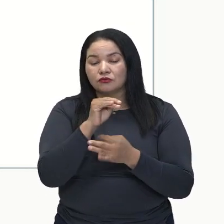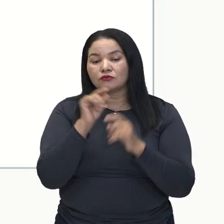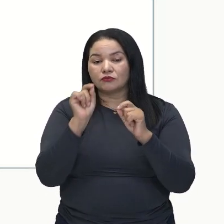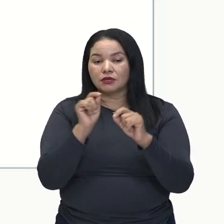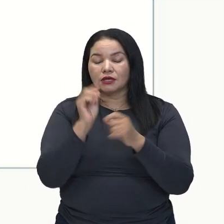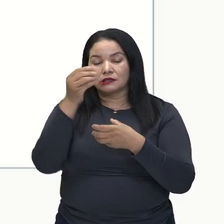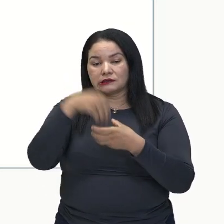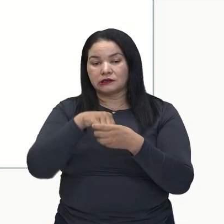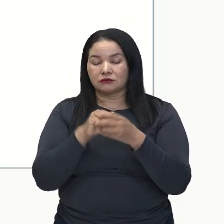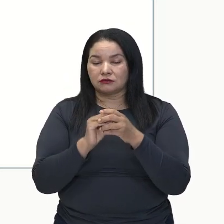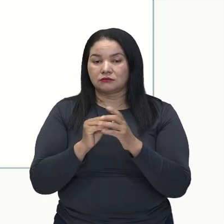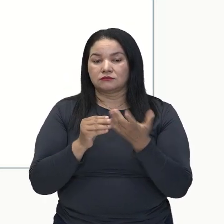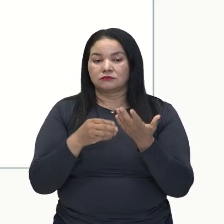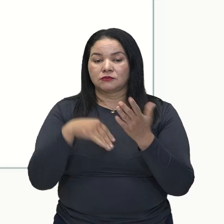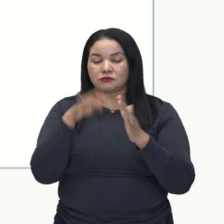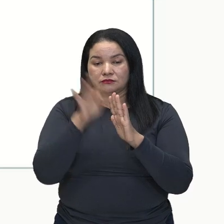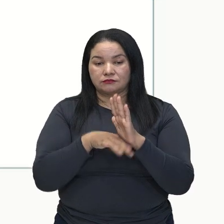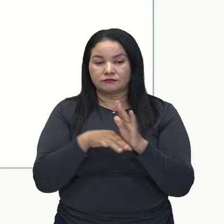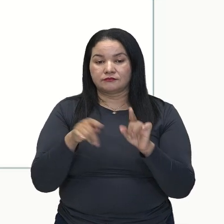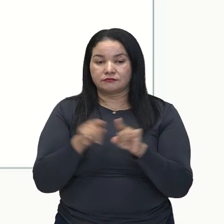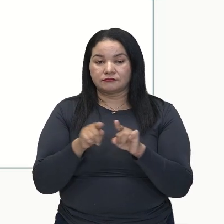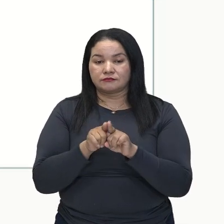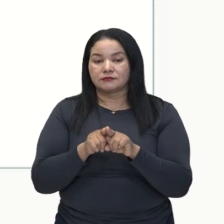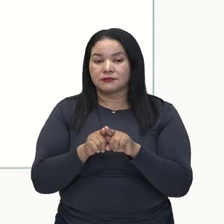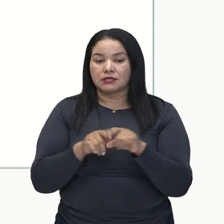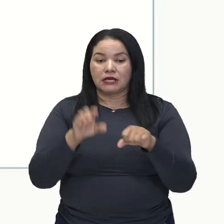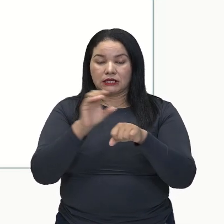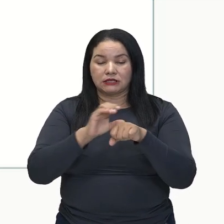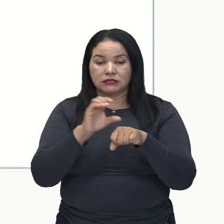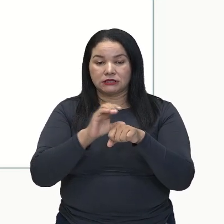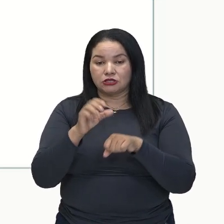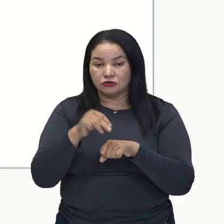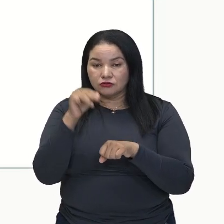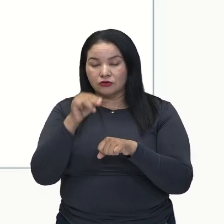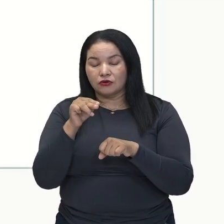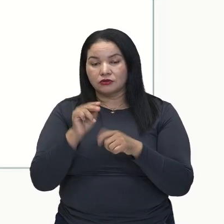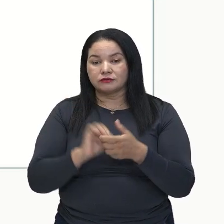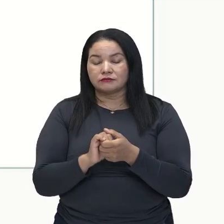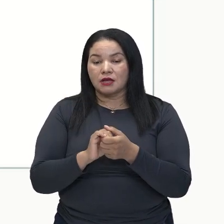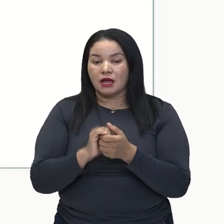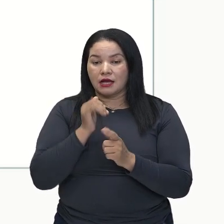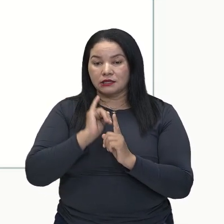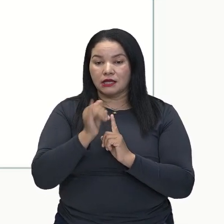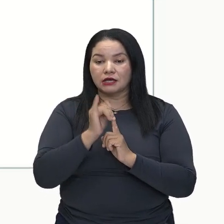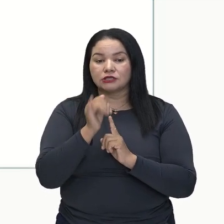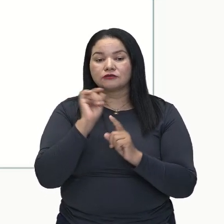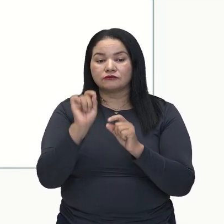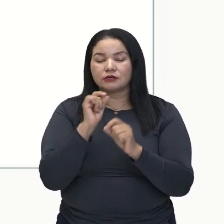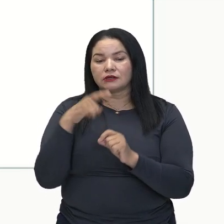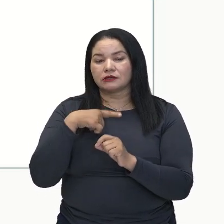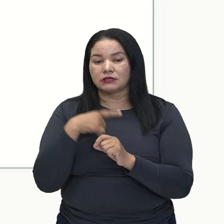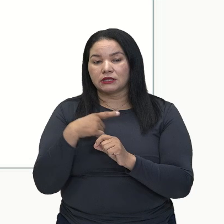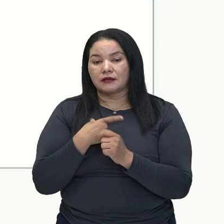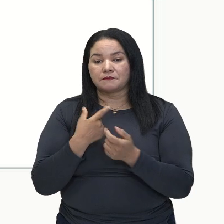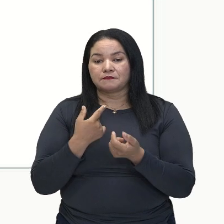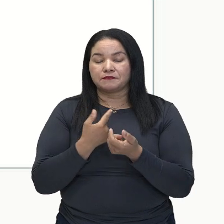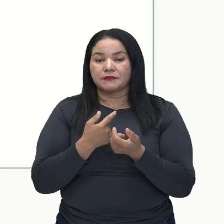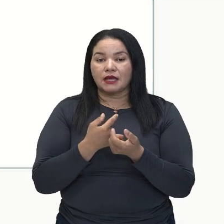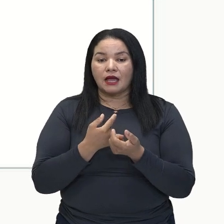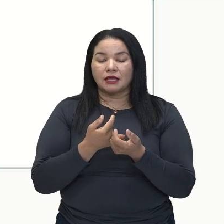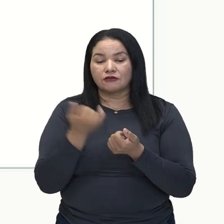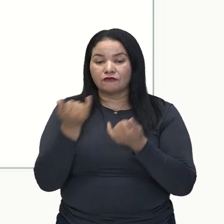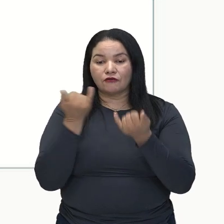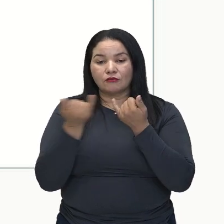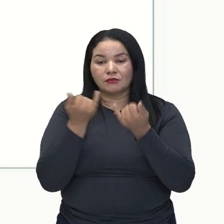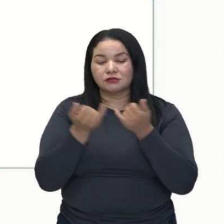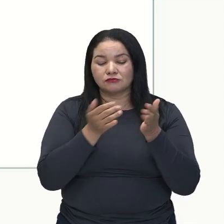Em Cinzas do Norte, assim como no relato, a narrativa é composta por fragmentos que vão